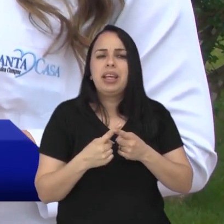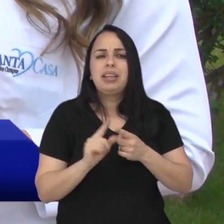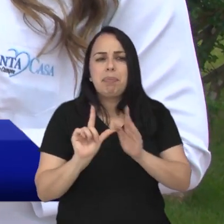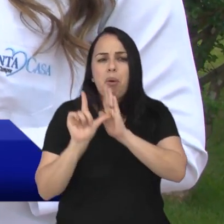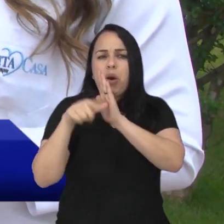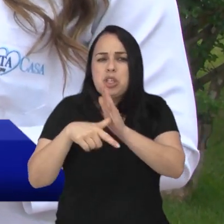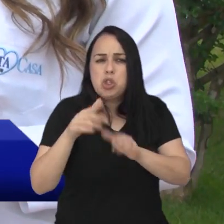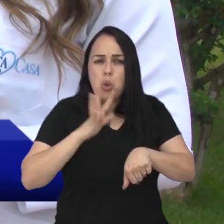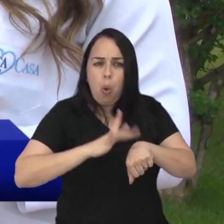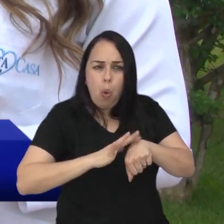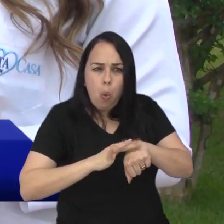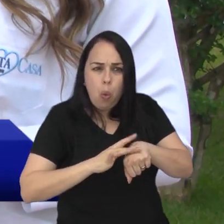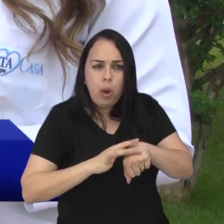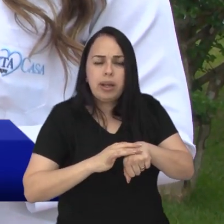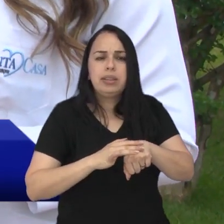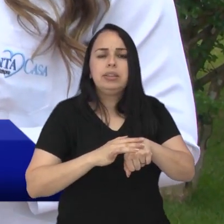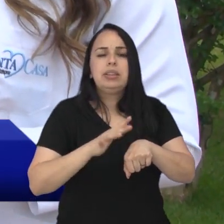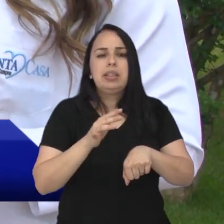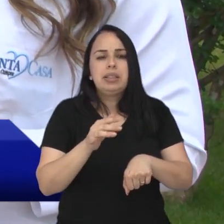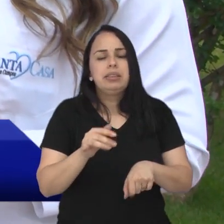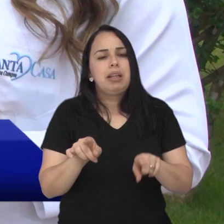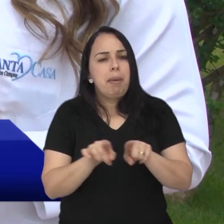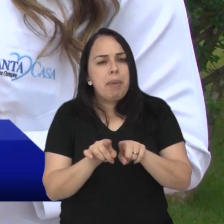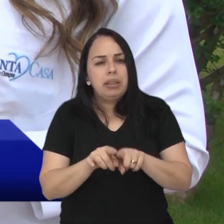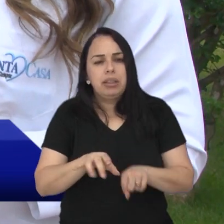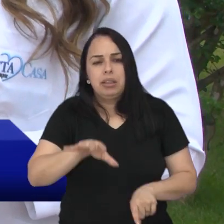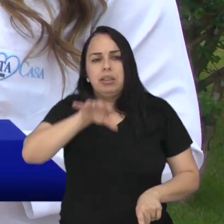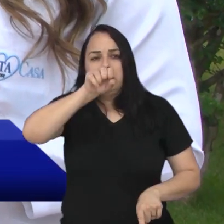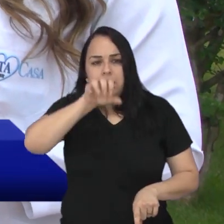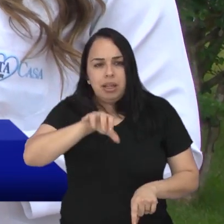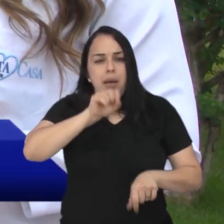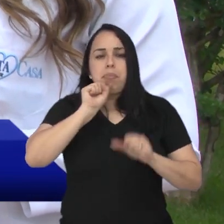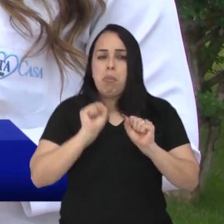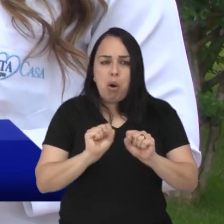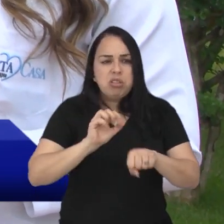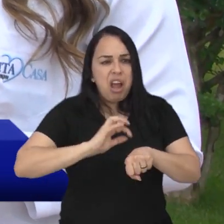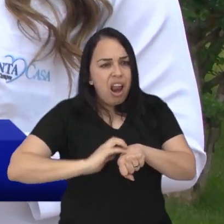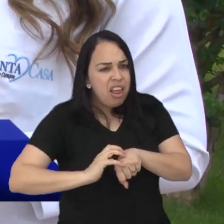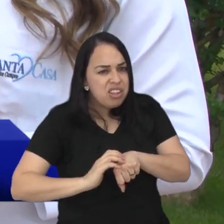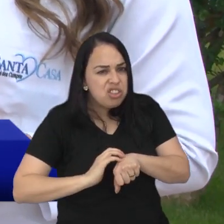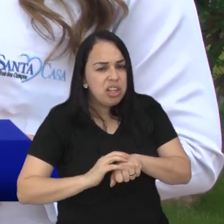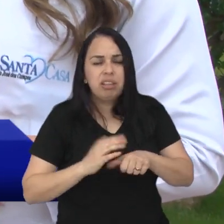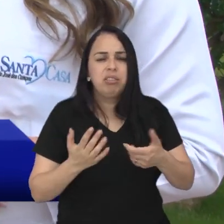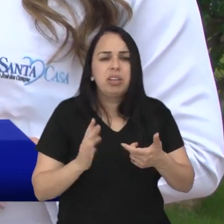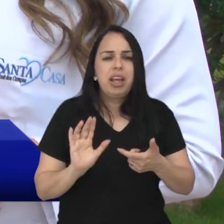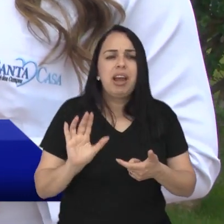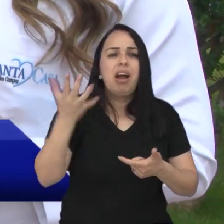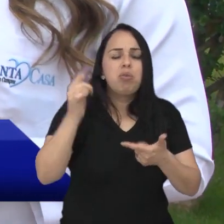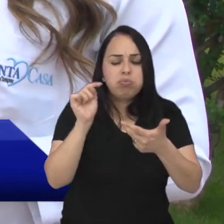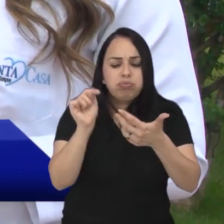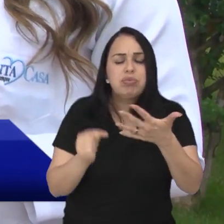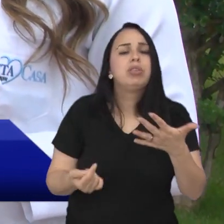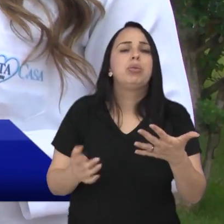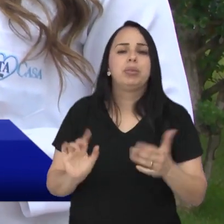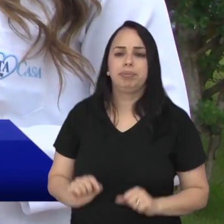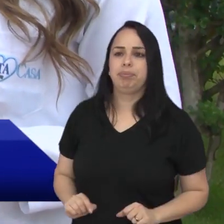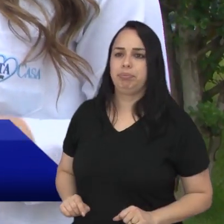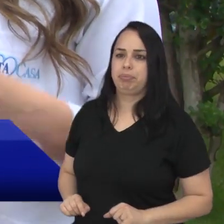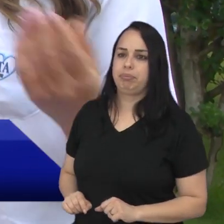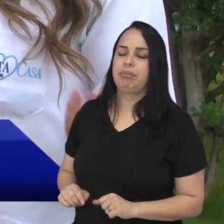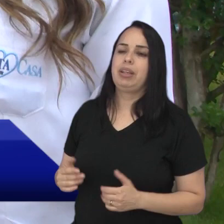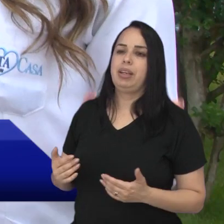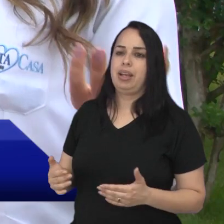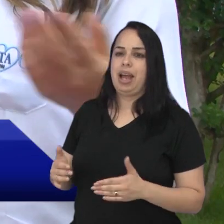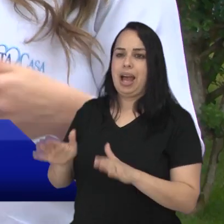doenças. Como a senhora disse, em relação à parte respiratória também, pode causar alergias. O que mais que pode acontecer, doutora?